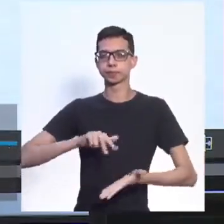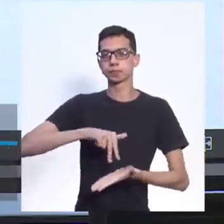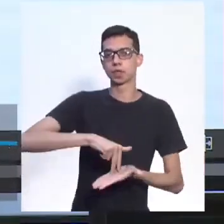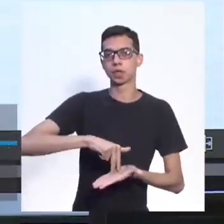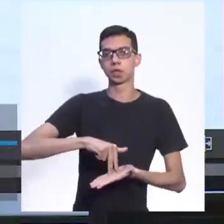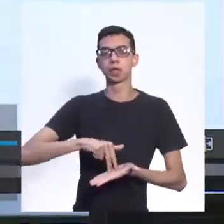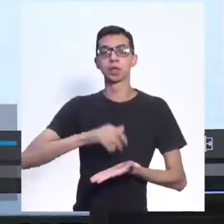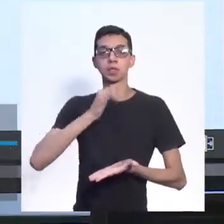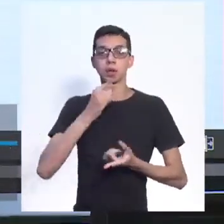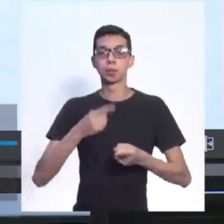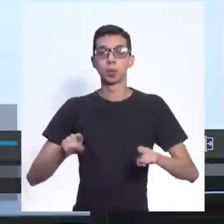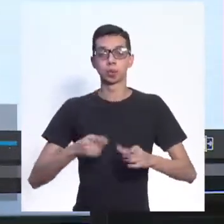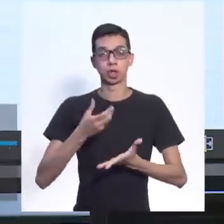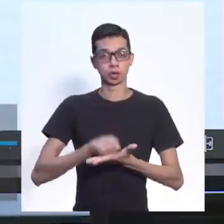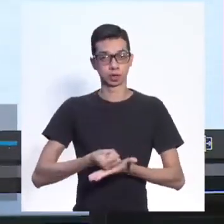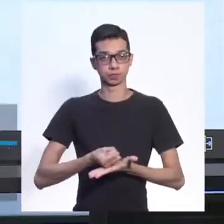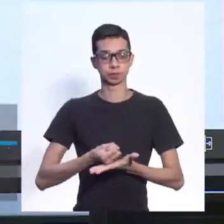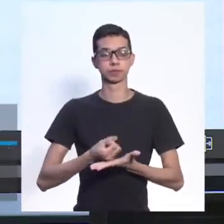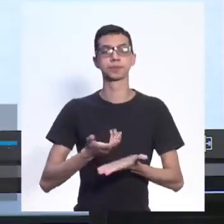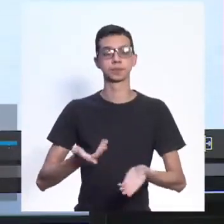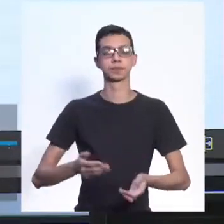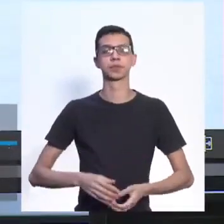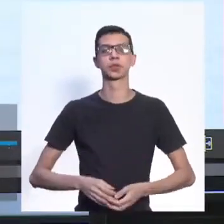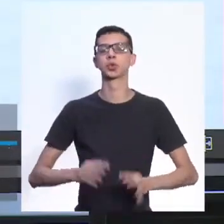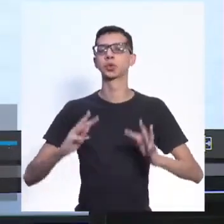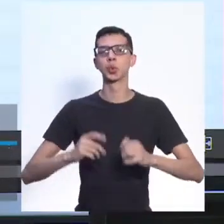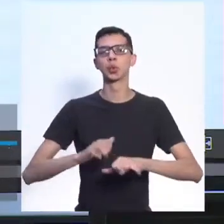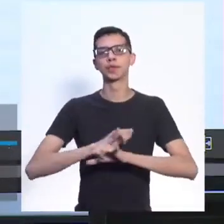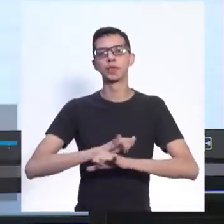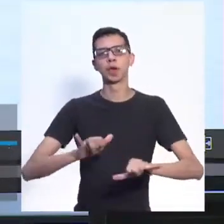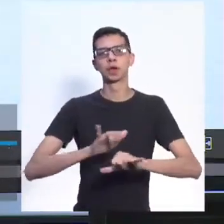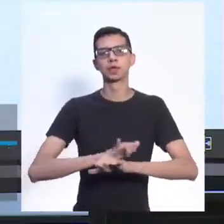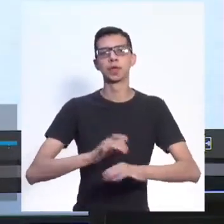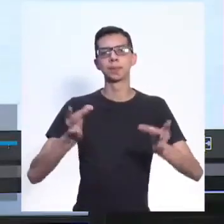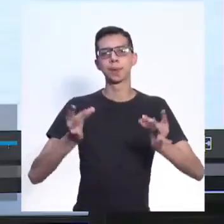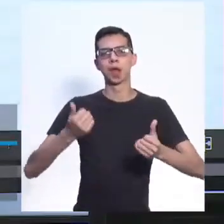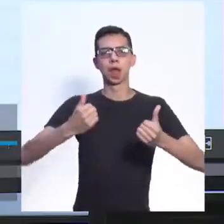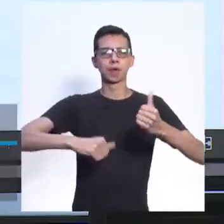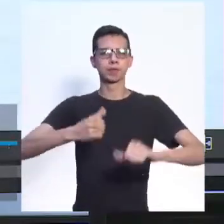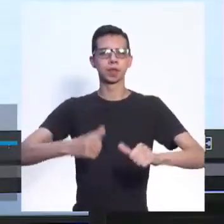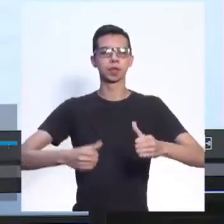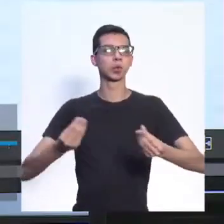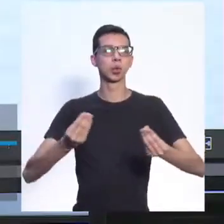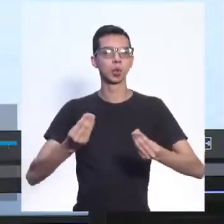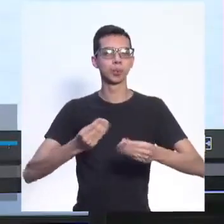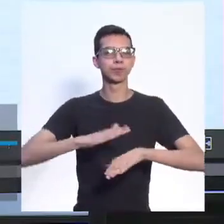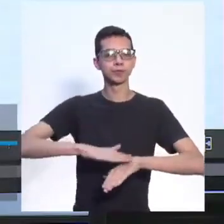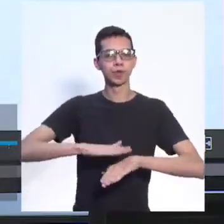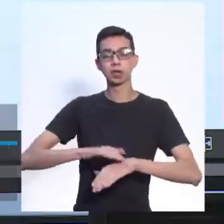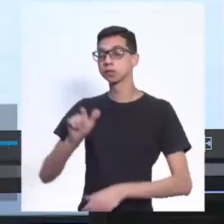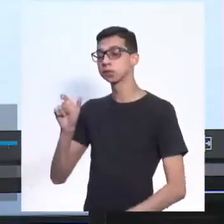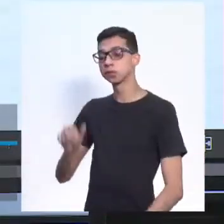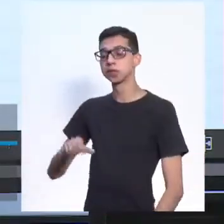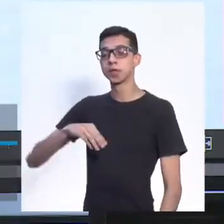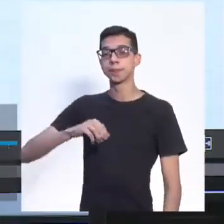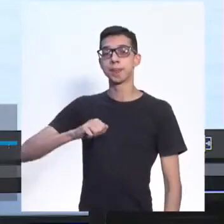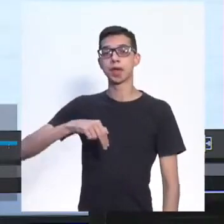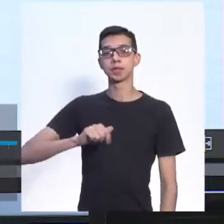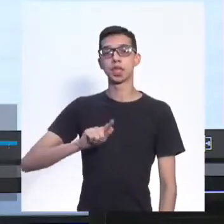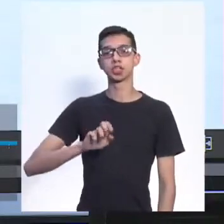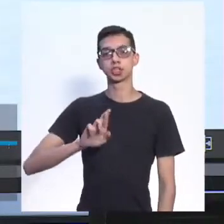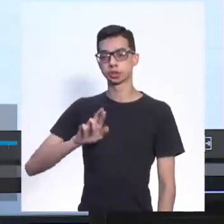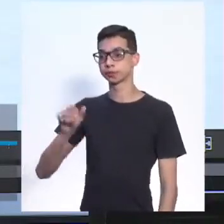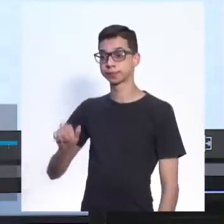disco, divulgação desse trabalho, tudo isso passa pela mão direta do manager. Tá? Por isso que ele é o homem mais importante dentro de uma